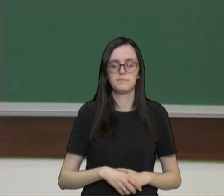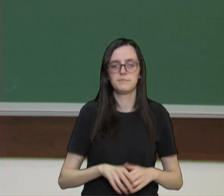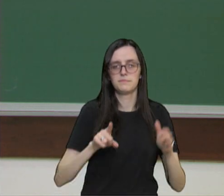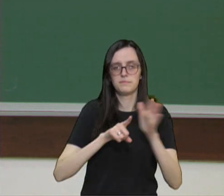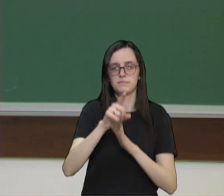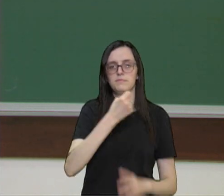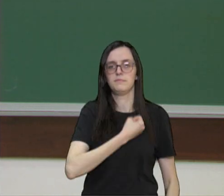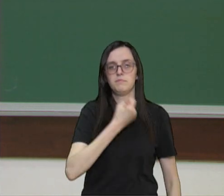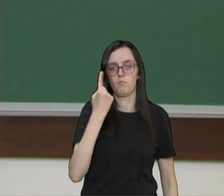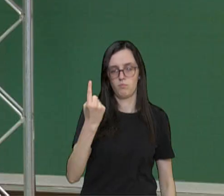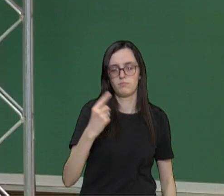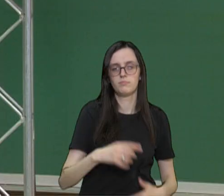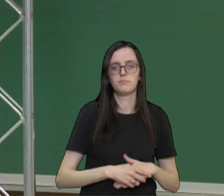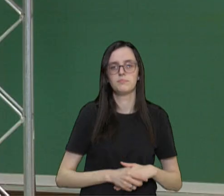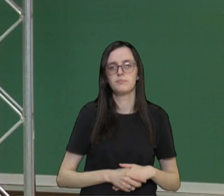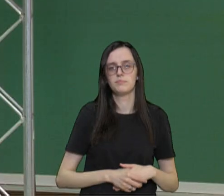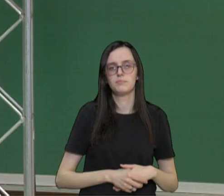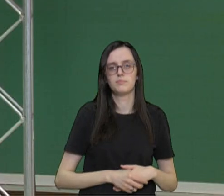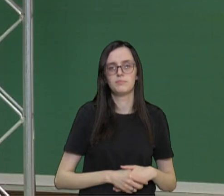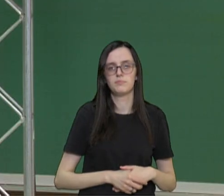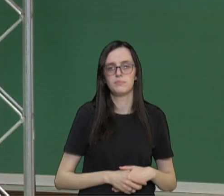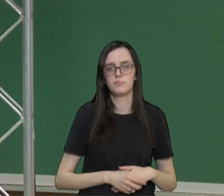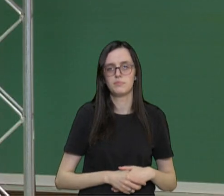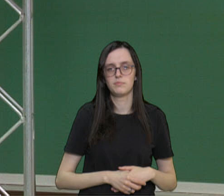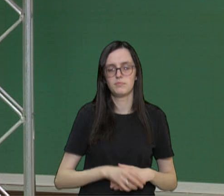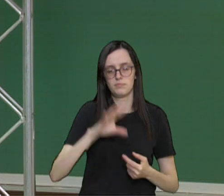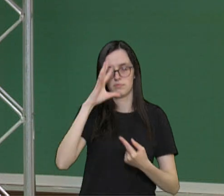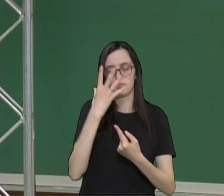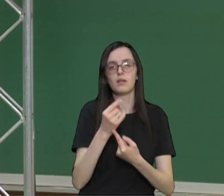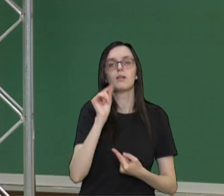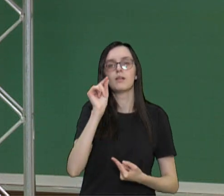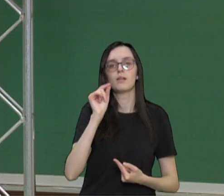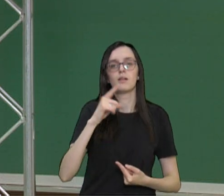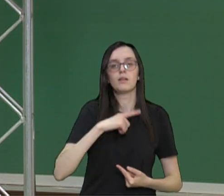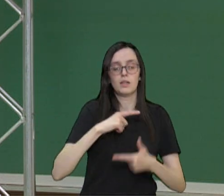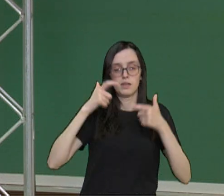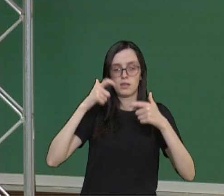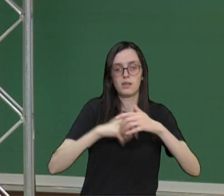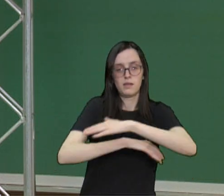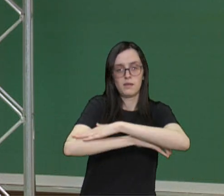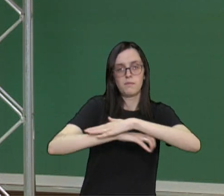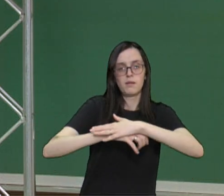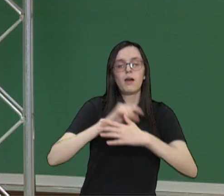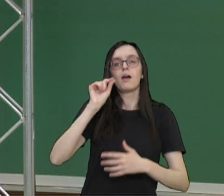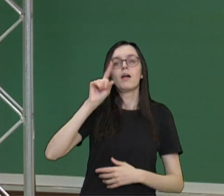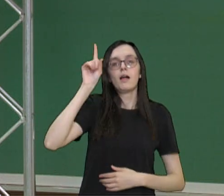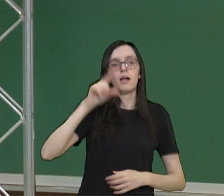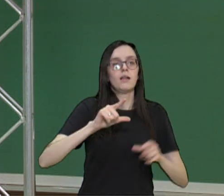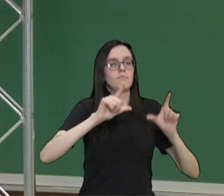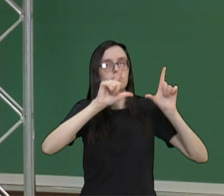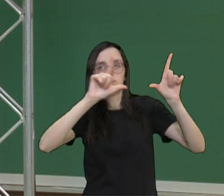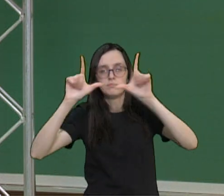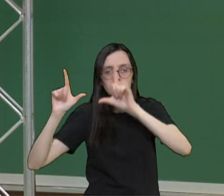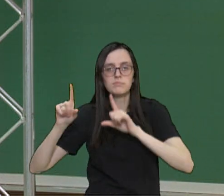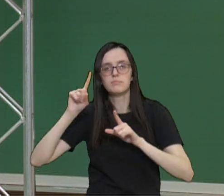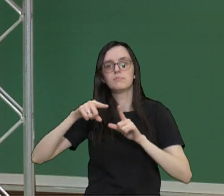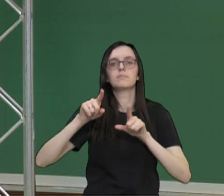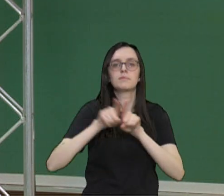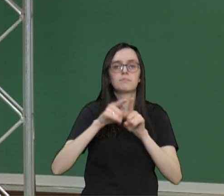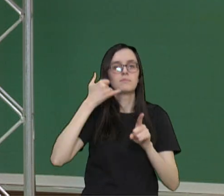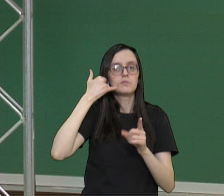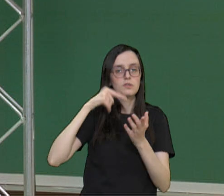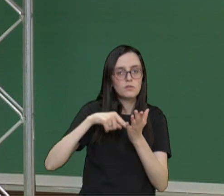Pergunta 1 do quiz. Arte onde os suportes escolhidos normalmente são as telas de